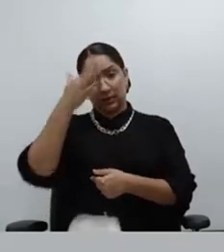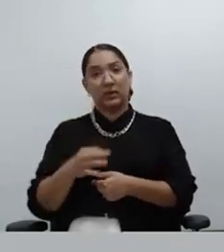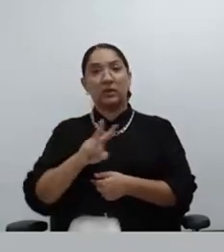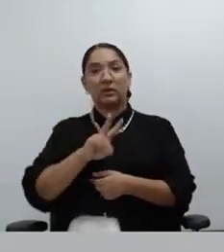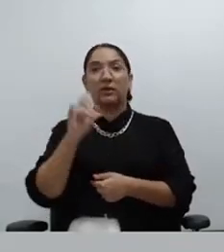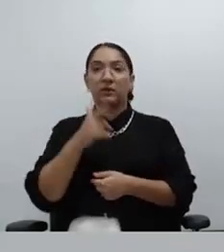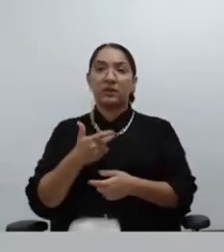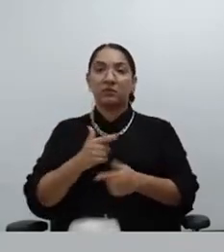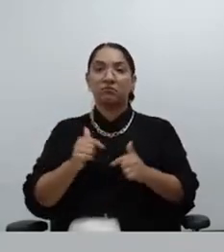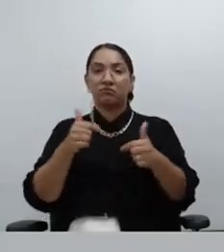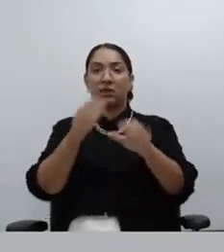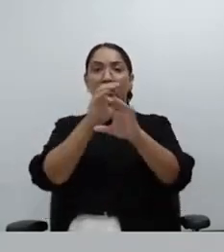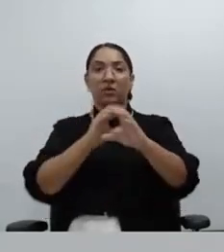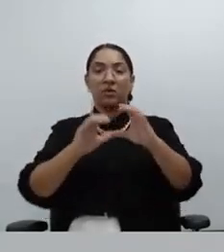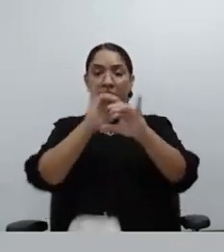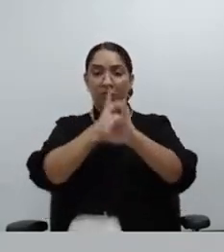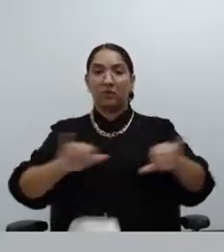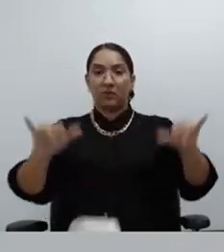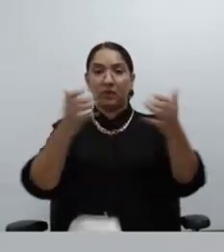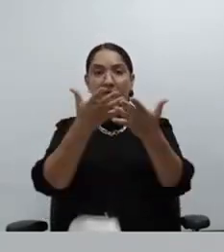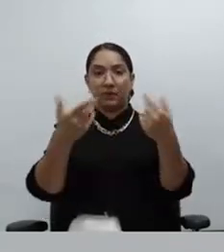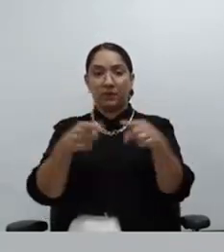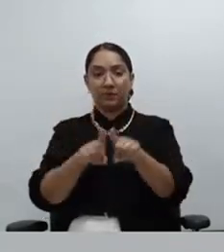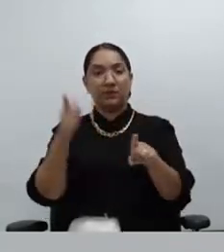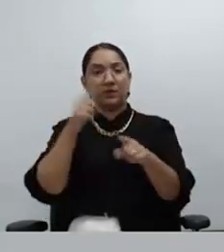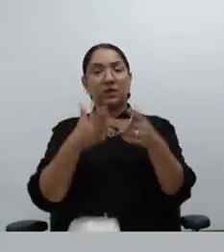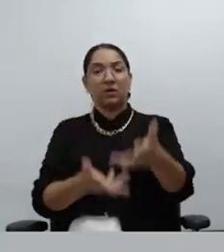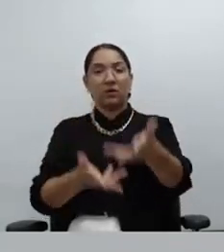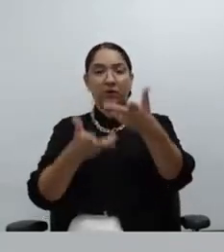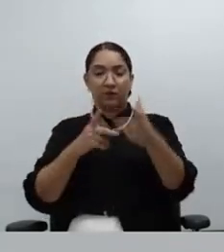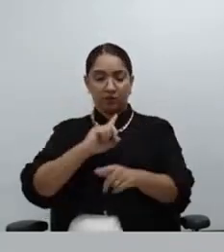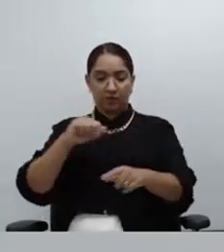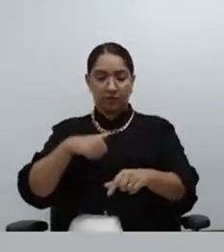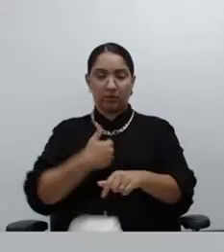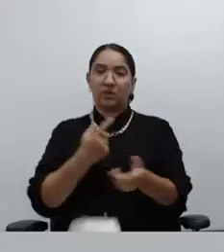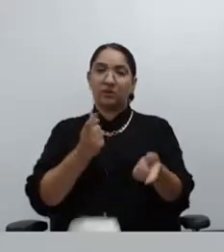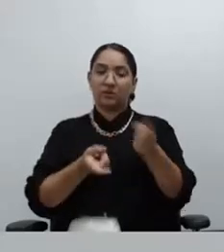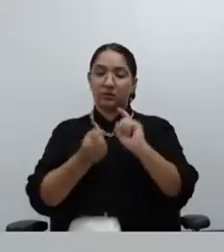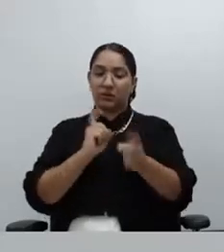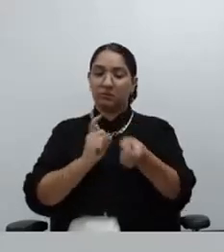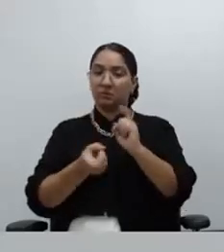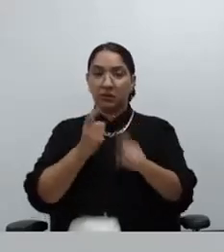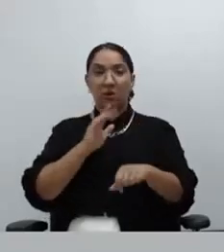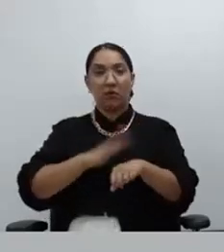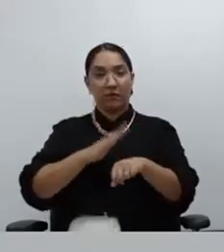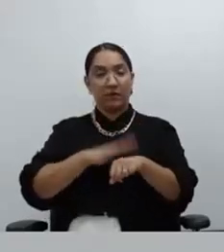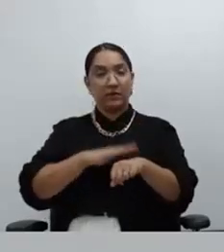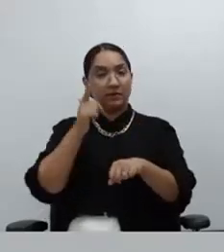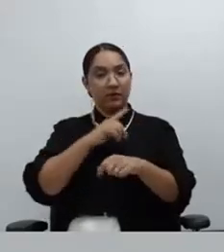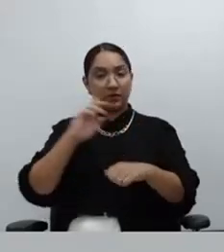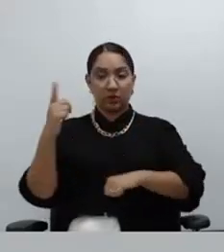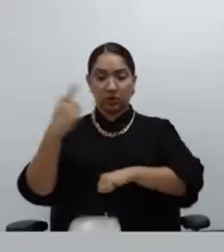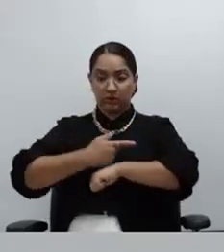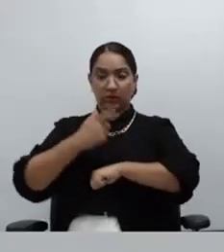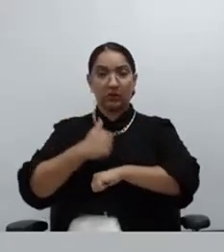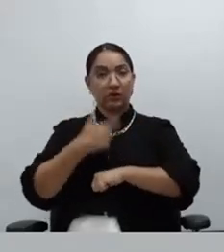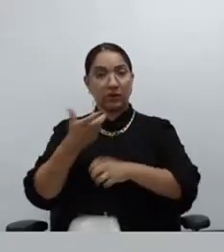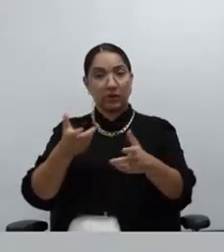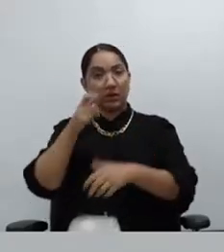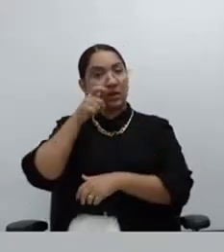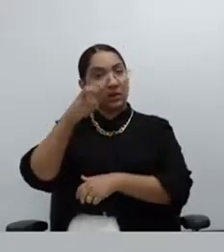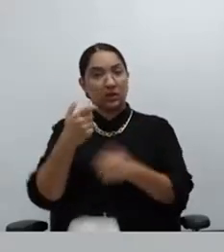carreira, mas já deixo aqui a Vossa Excelência o convite para uma reunião para a gente tratar desse tema, que é de interesse dessa gestão também.